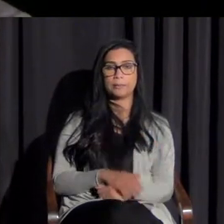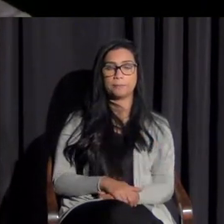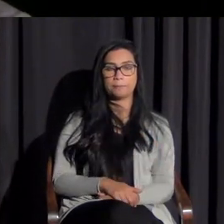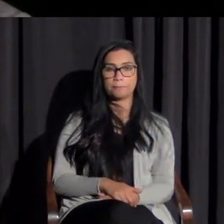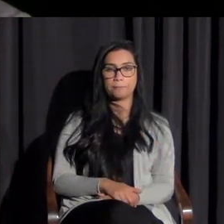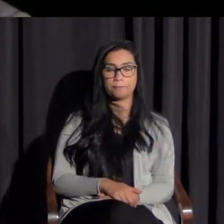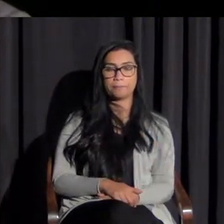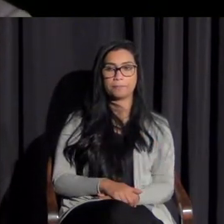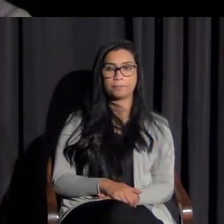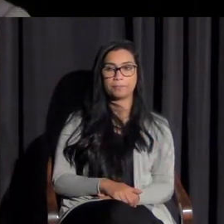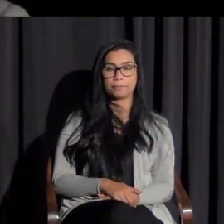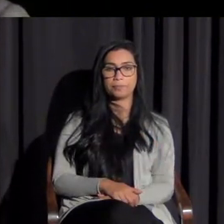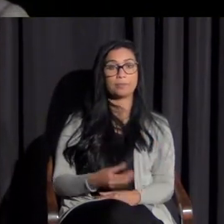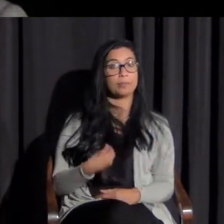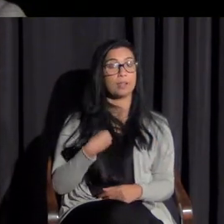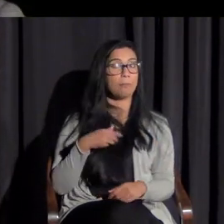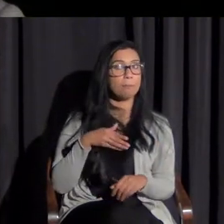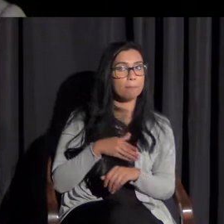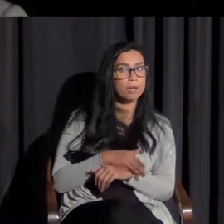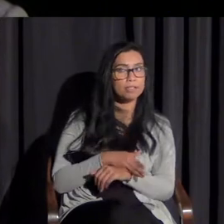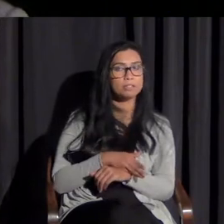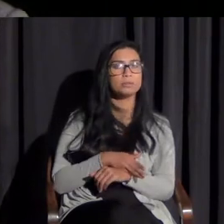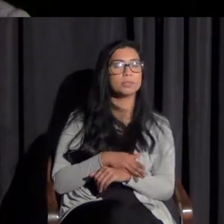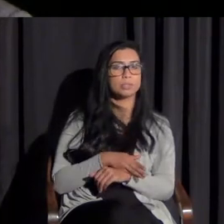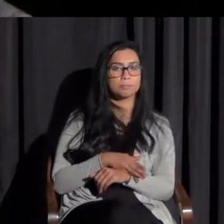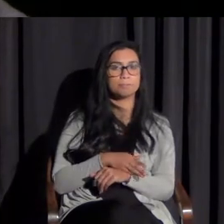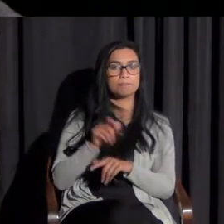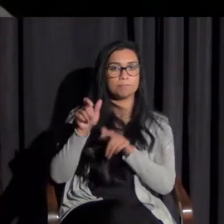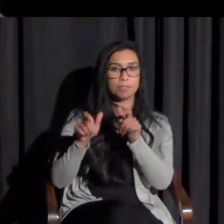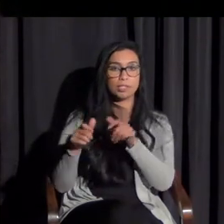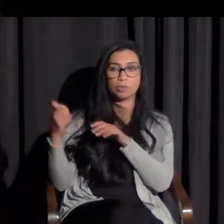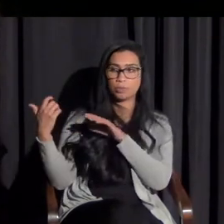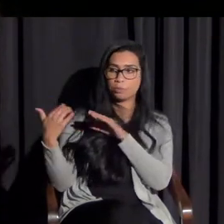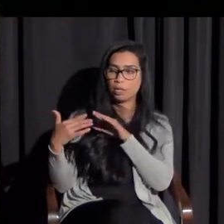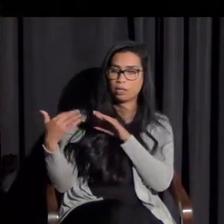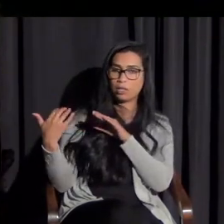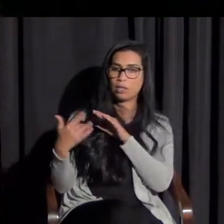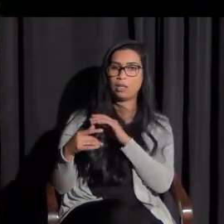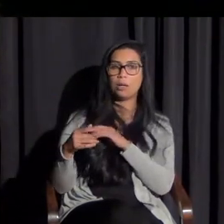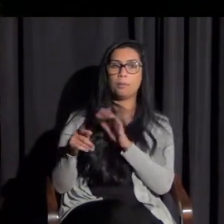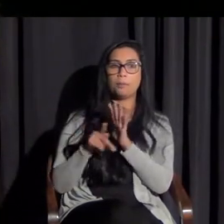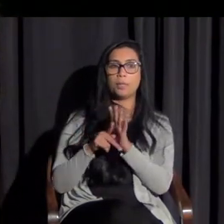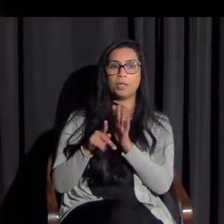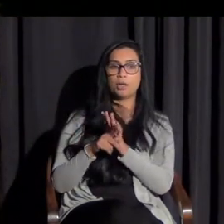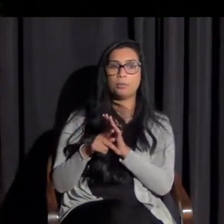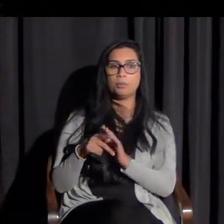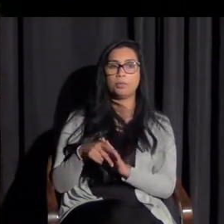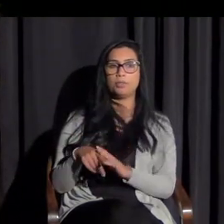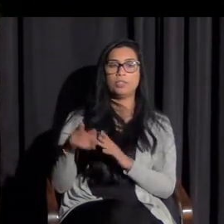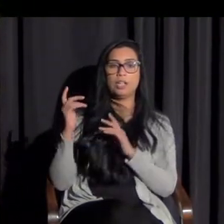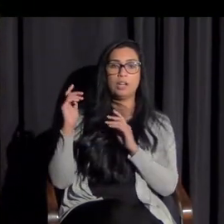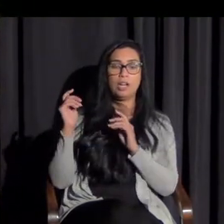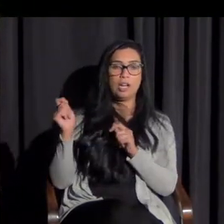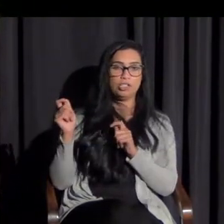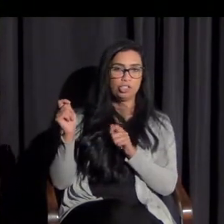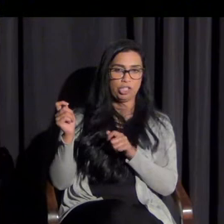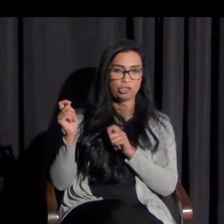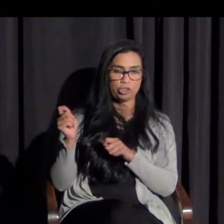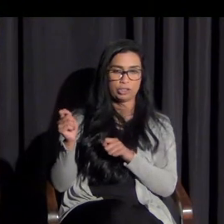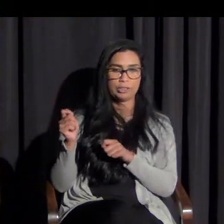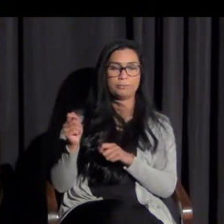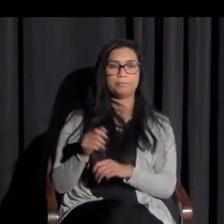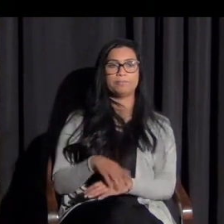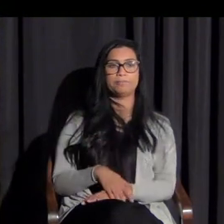participação de pessoas da Argentina, né, Márcia, nessa produção. E